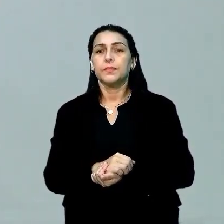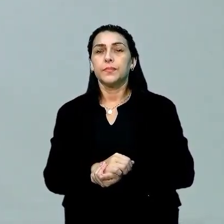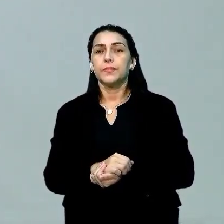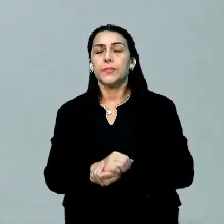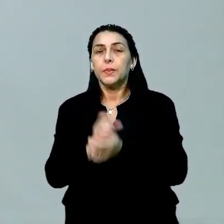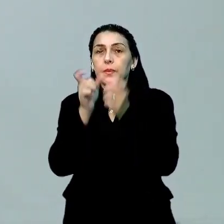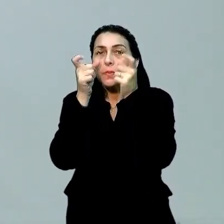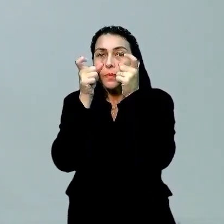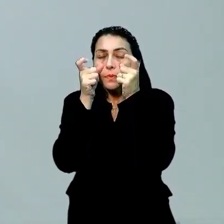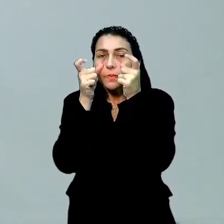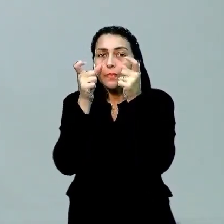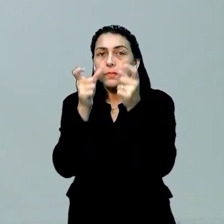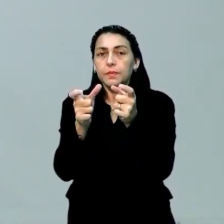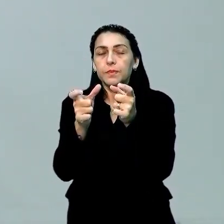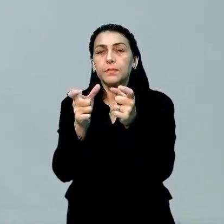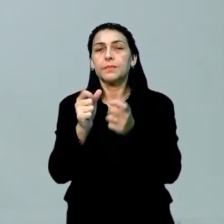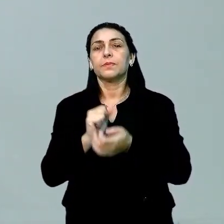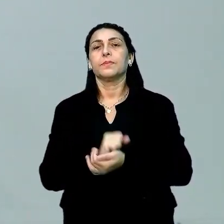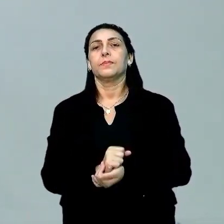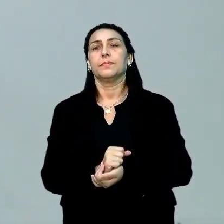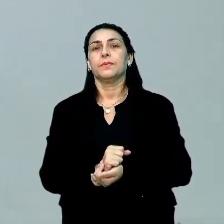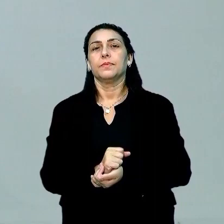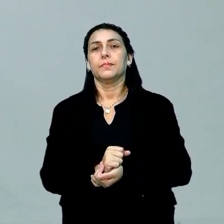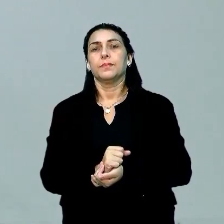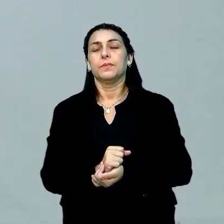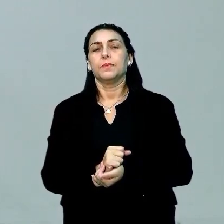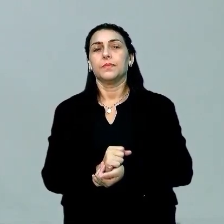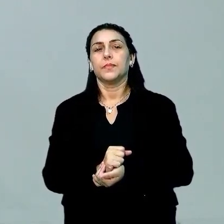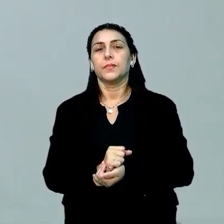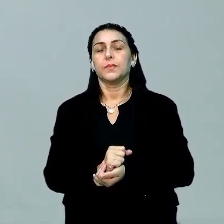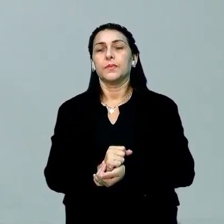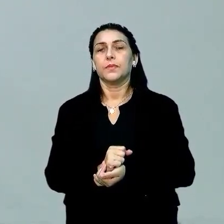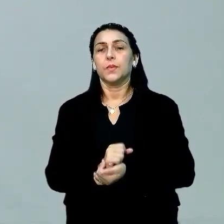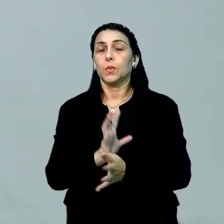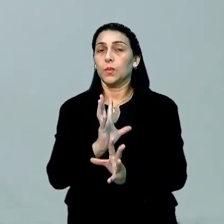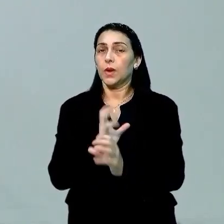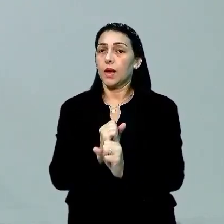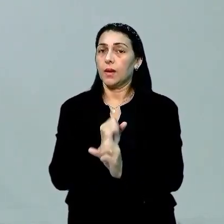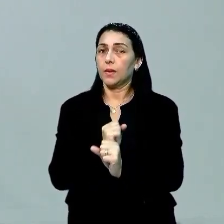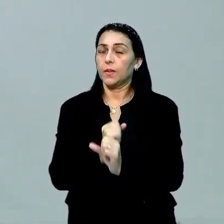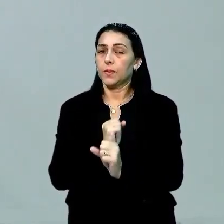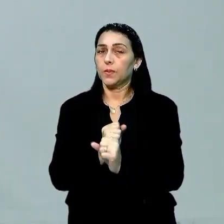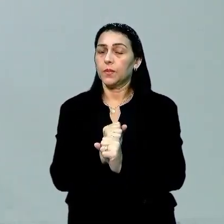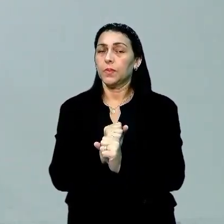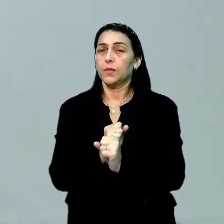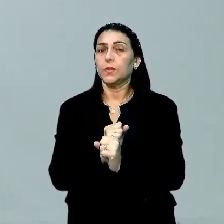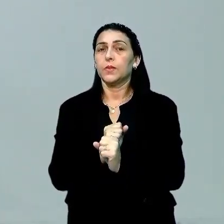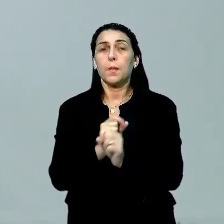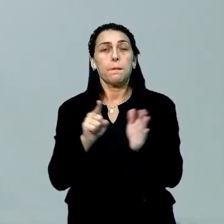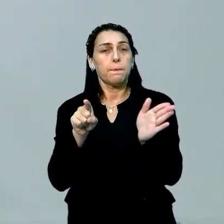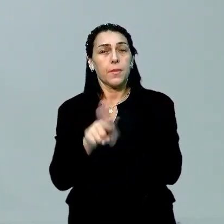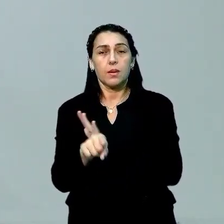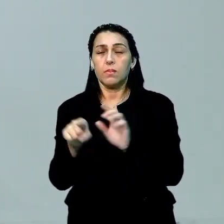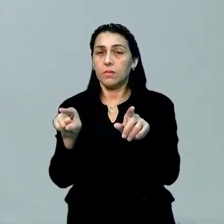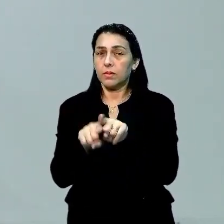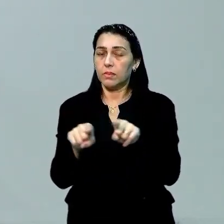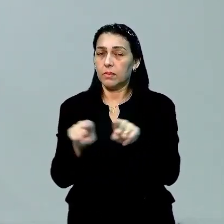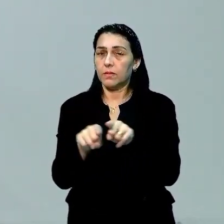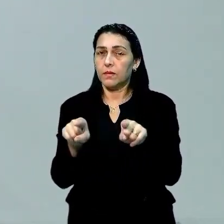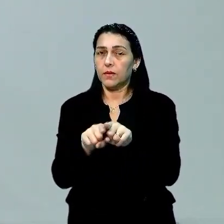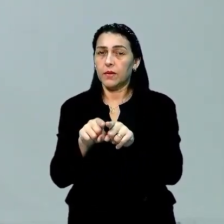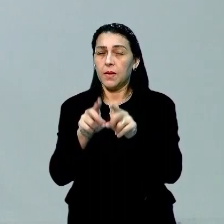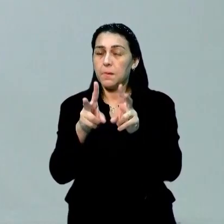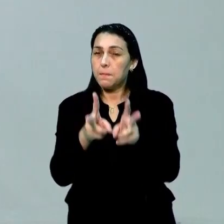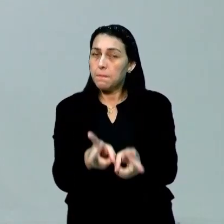estar atento a qualquer tipo de cálculo, a qualquer tipo de pergunta. Quando